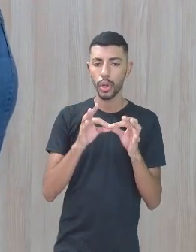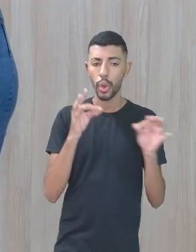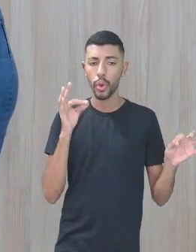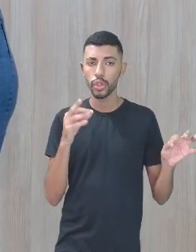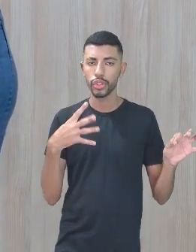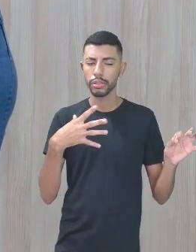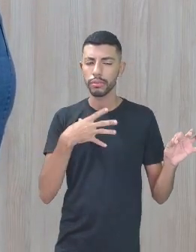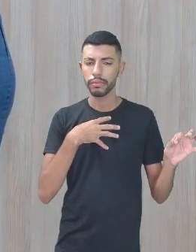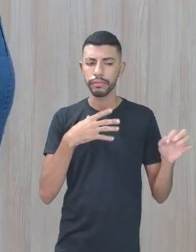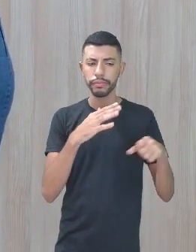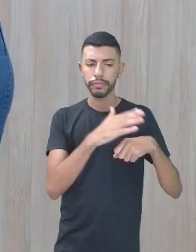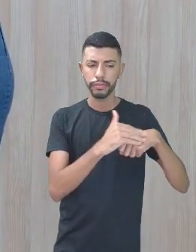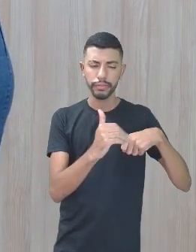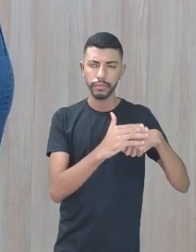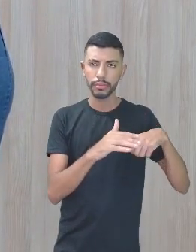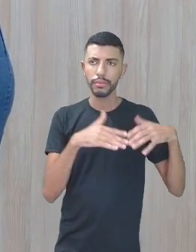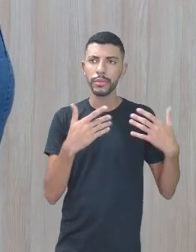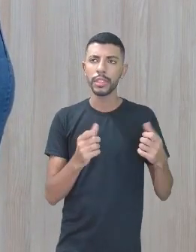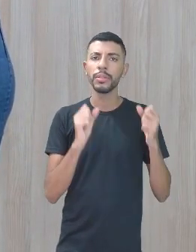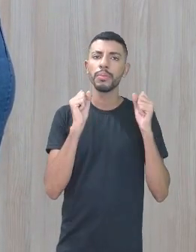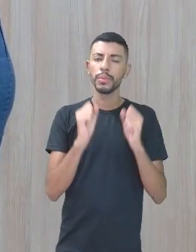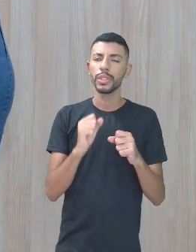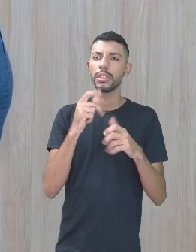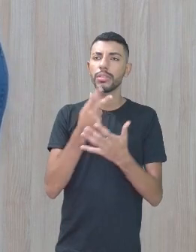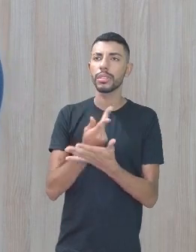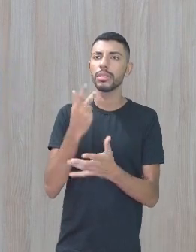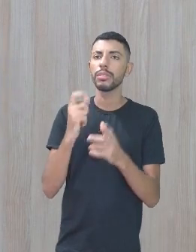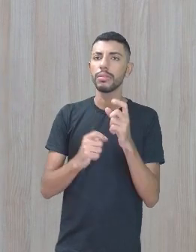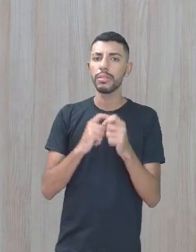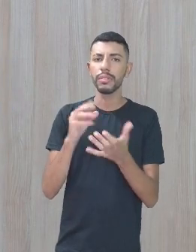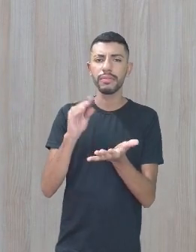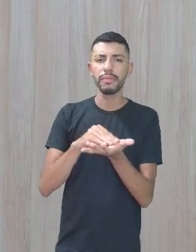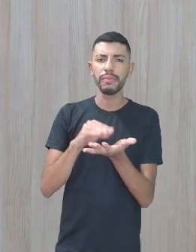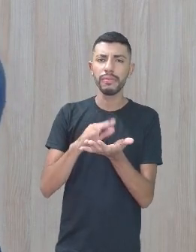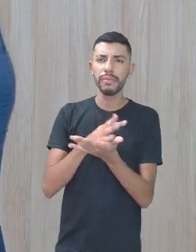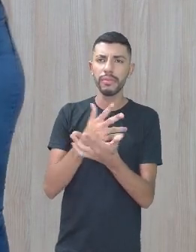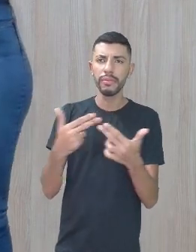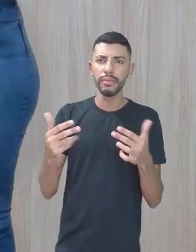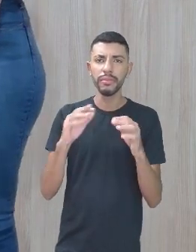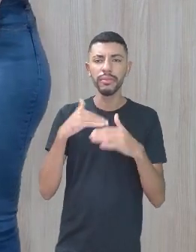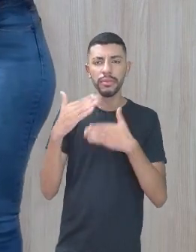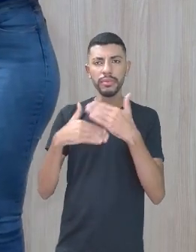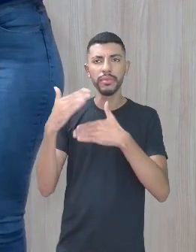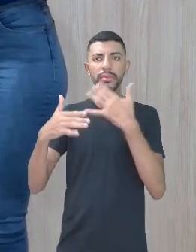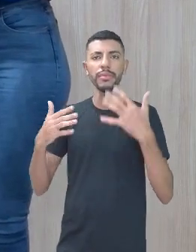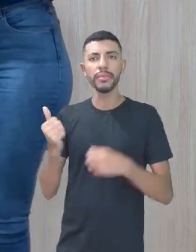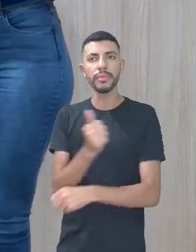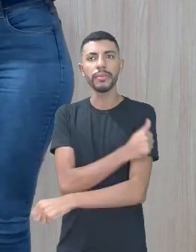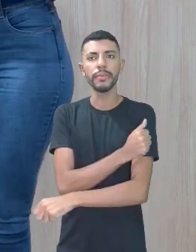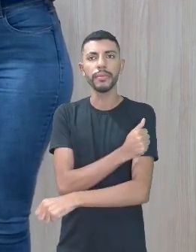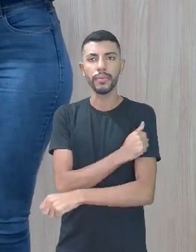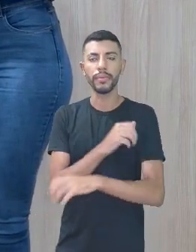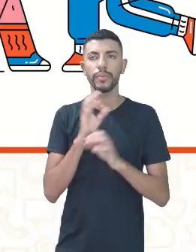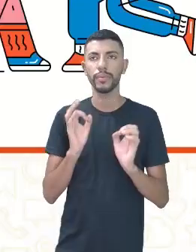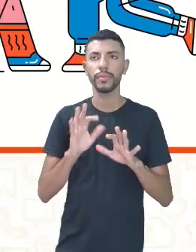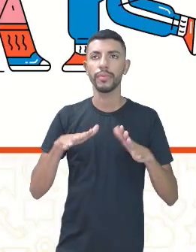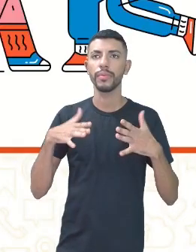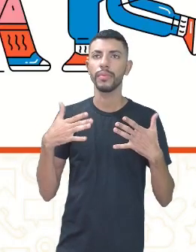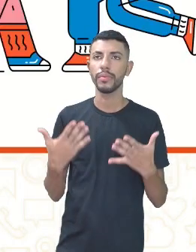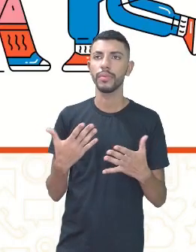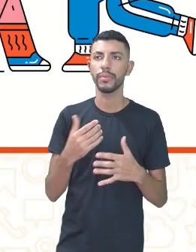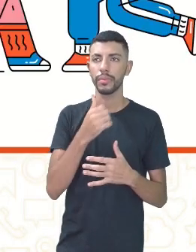sério risco de ficar com várias lacunas, com várias carências nesse desenvolvimento do estudante. E aí a